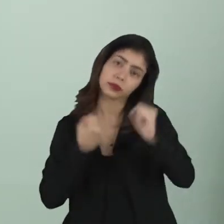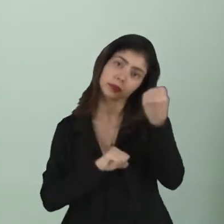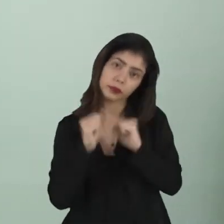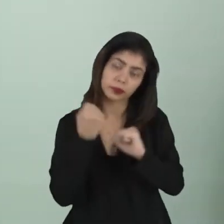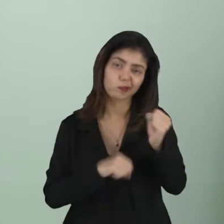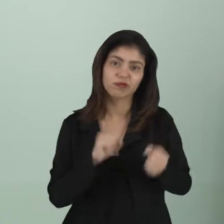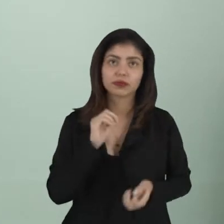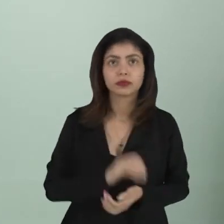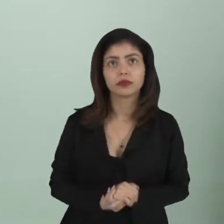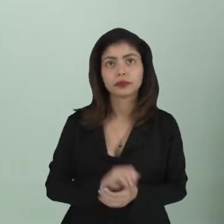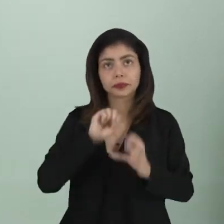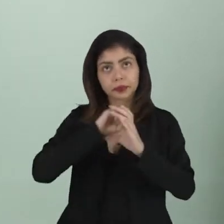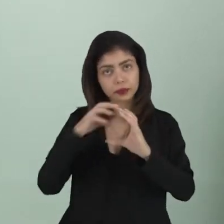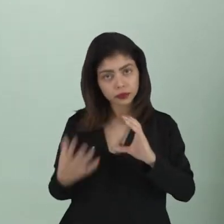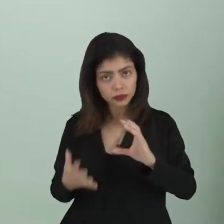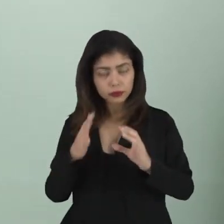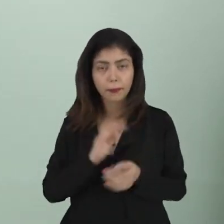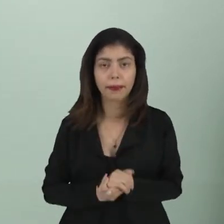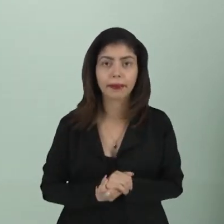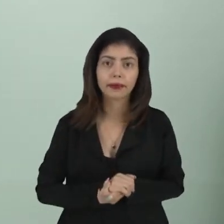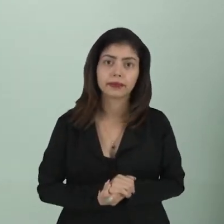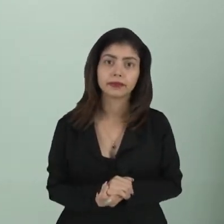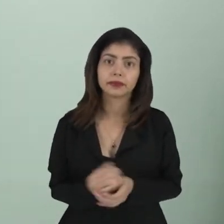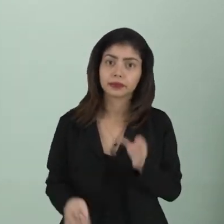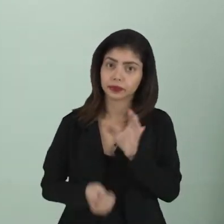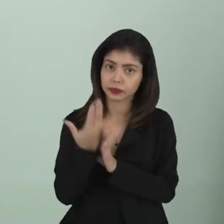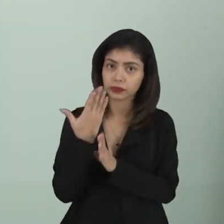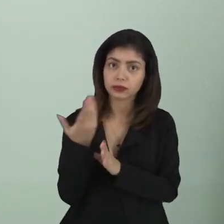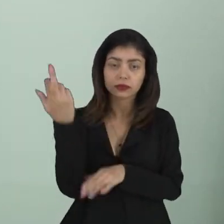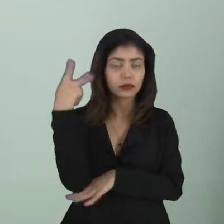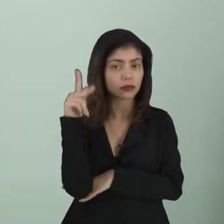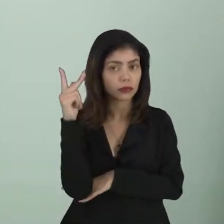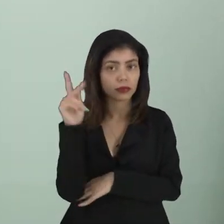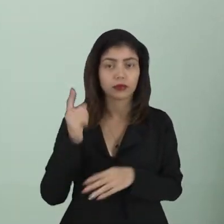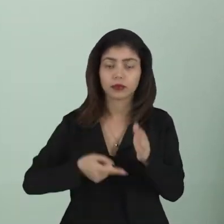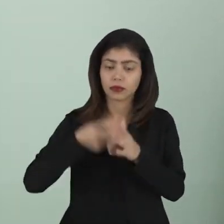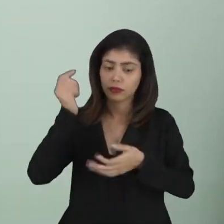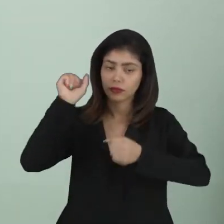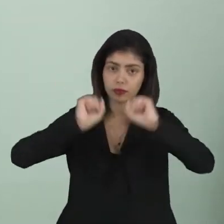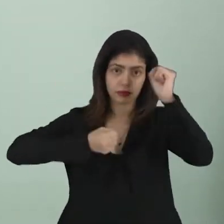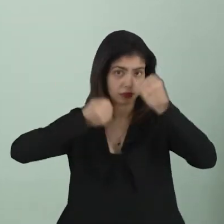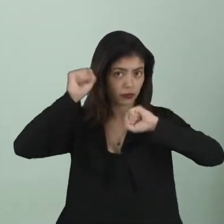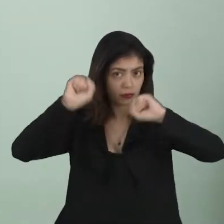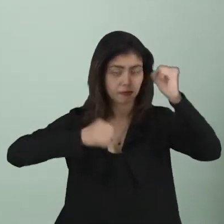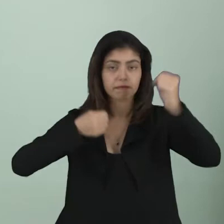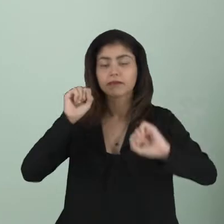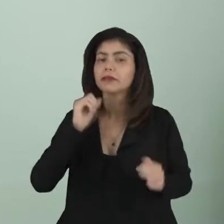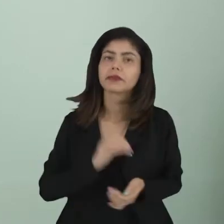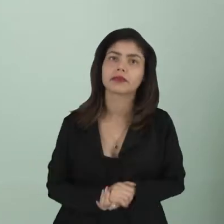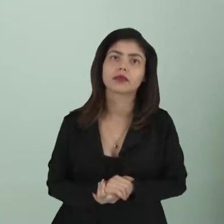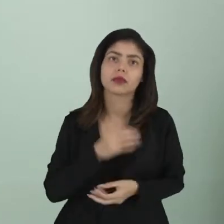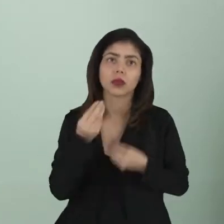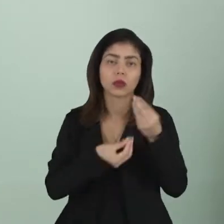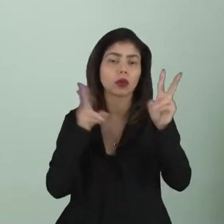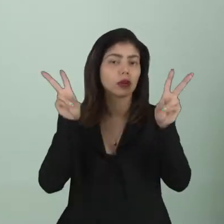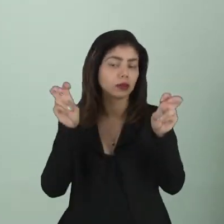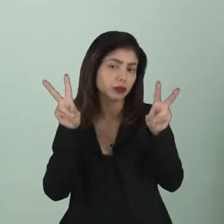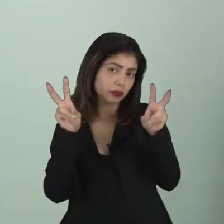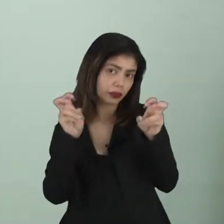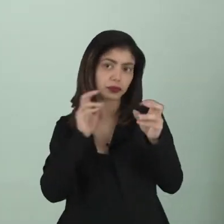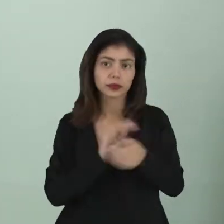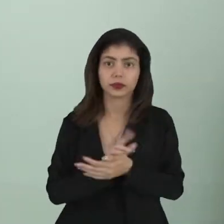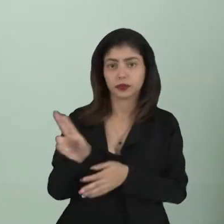ela foi caracterizada pelo surgimento das primeiras fábricas e, como o próprio termo, como o próprio nome